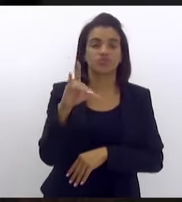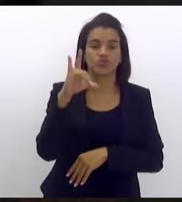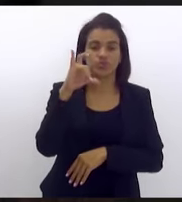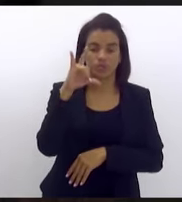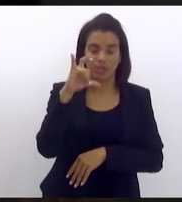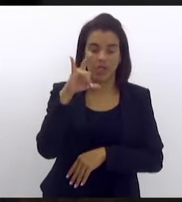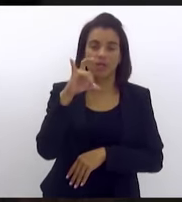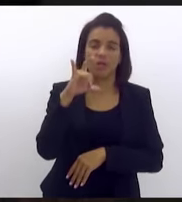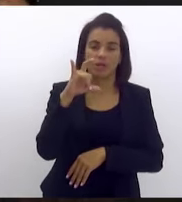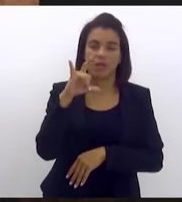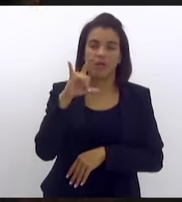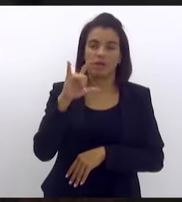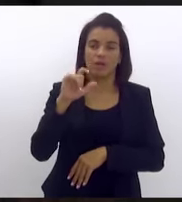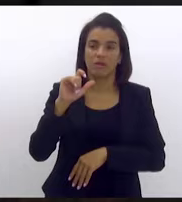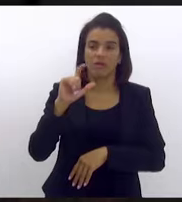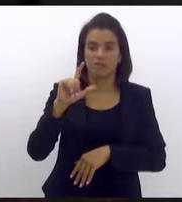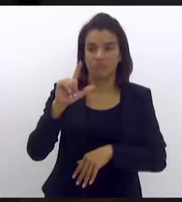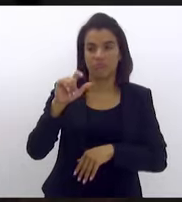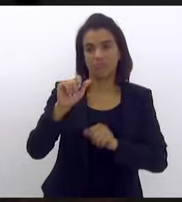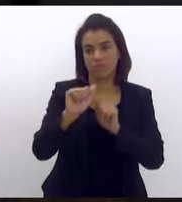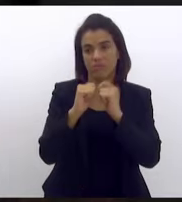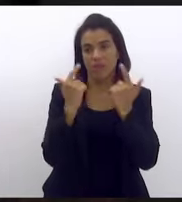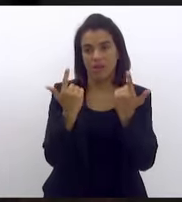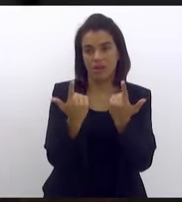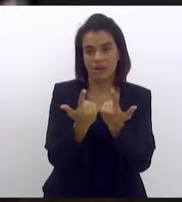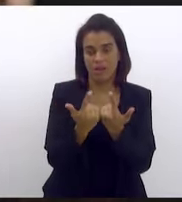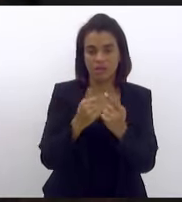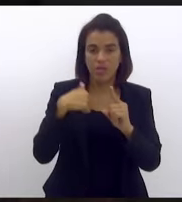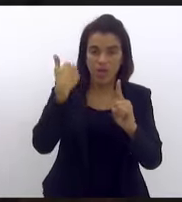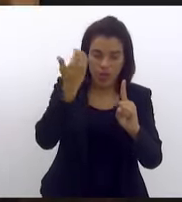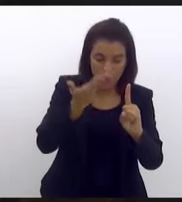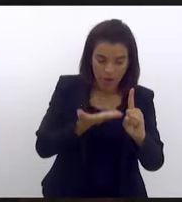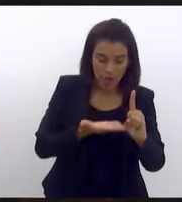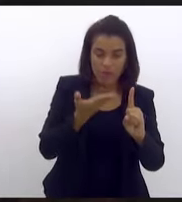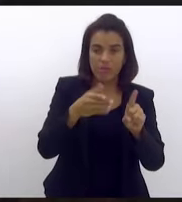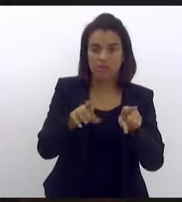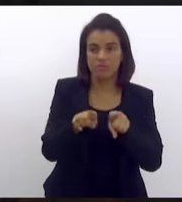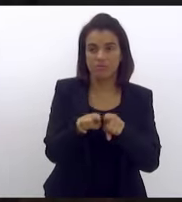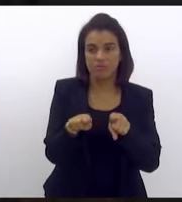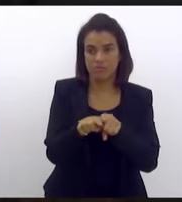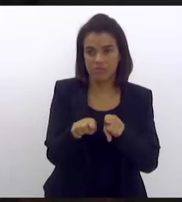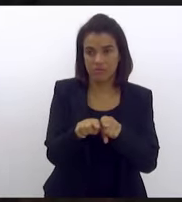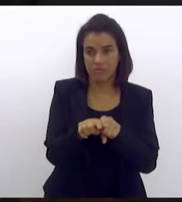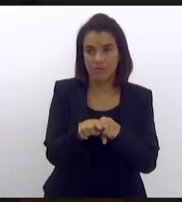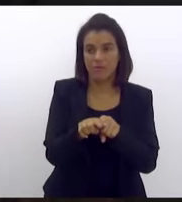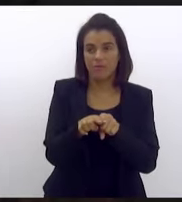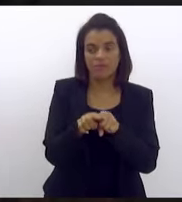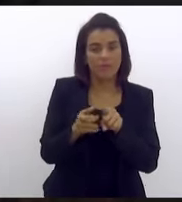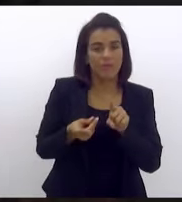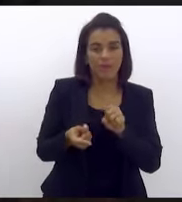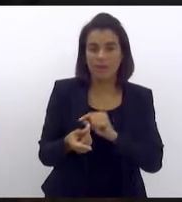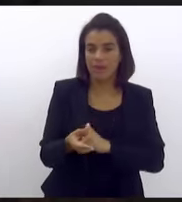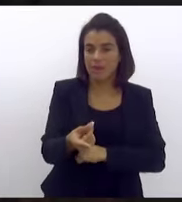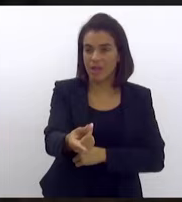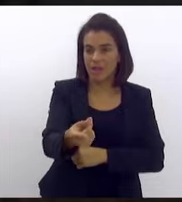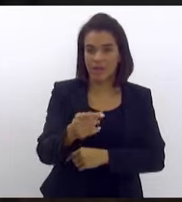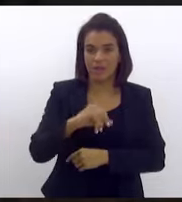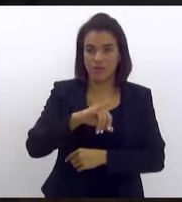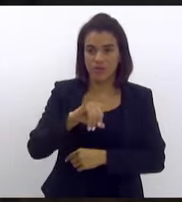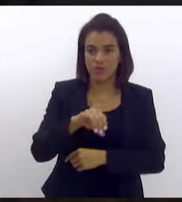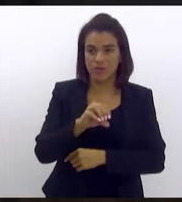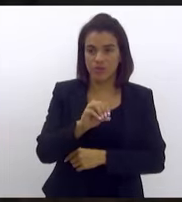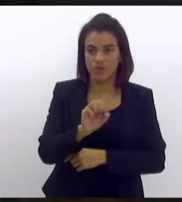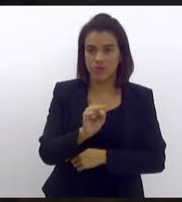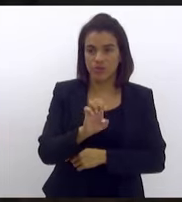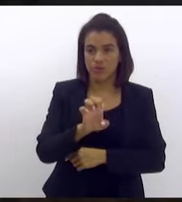coloquei homenagens lá na Câmara Municipal de Campos para o nosso eterno José Cláudio Oliveira